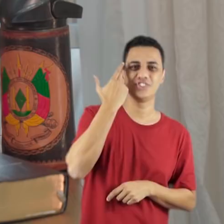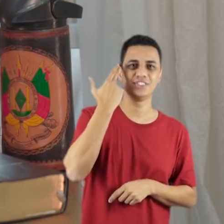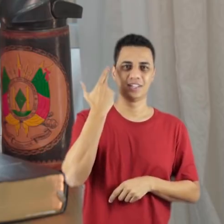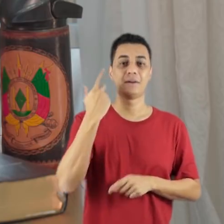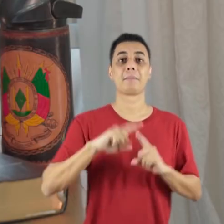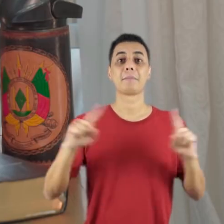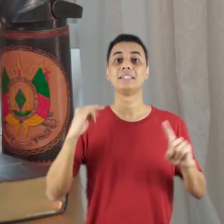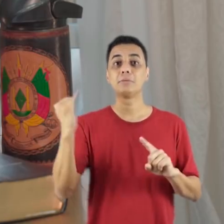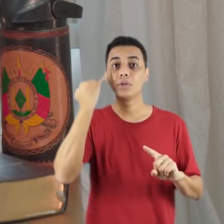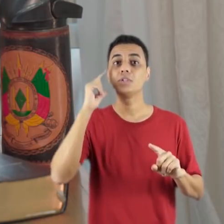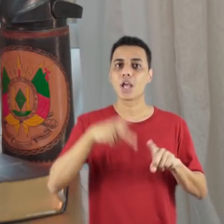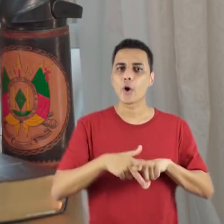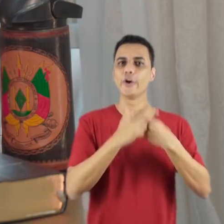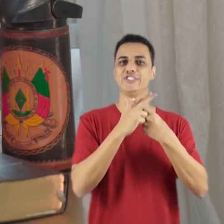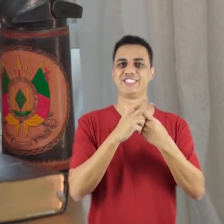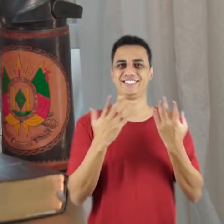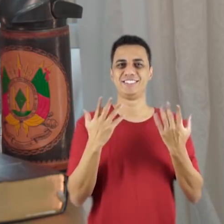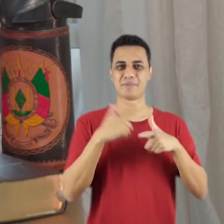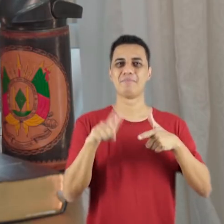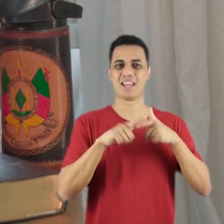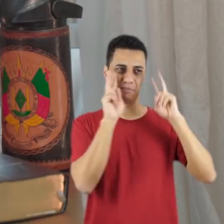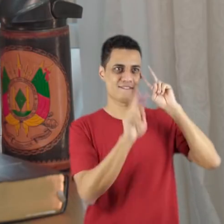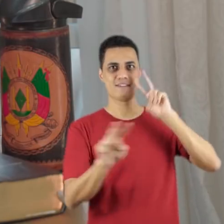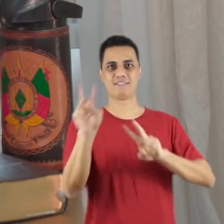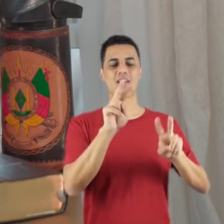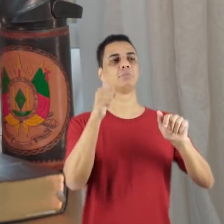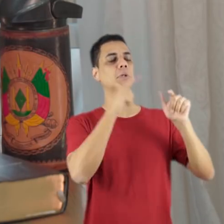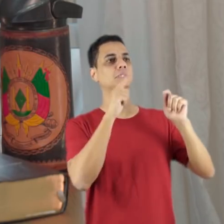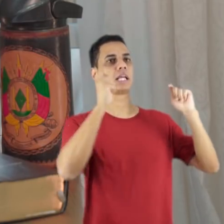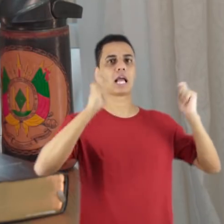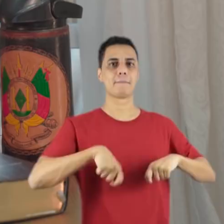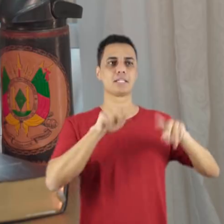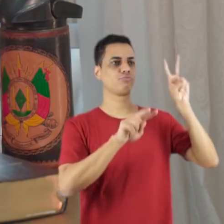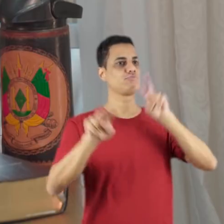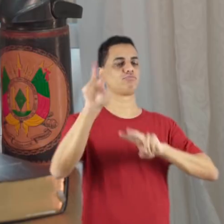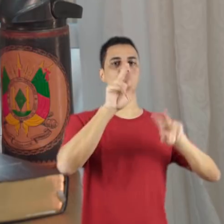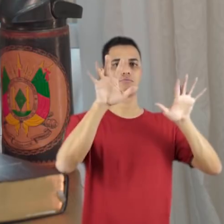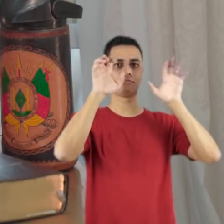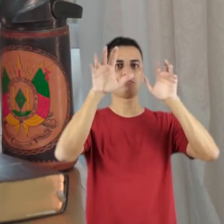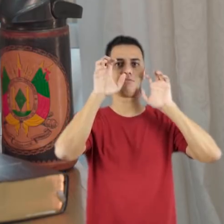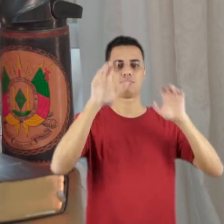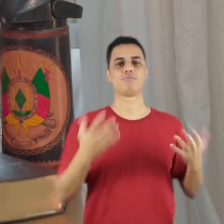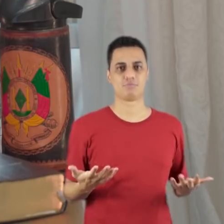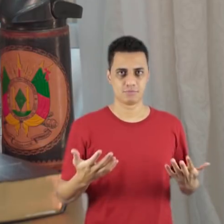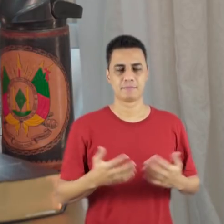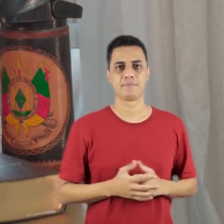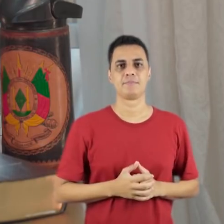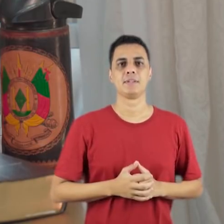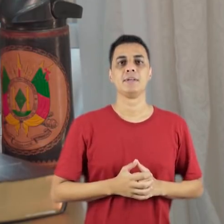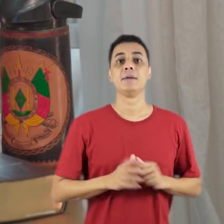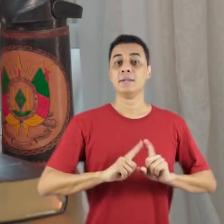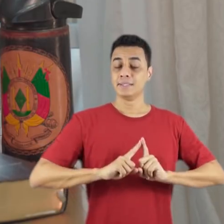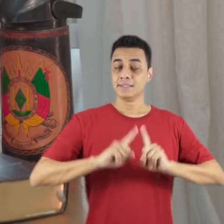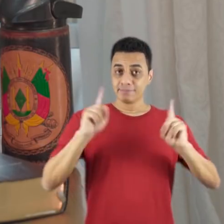corrigido o quanto antes, sob a pena de perder a capacidade da sua função, que é enxergar. Só que essa é uma reação daqueles